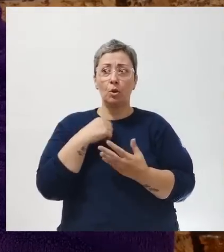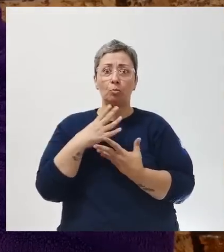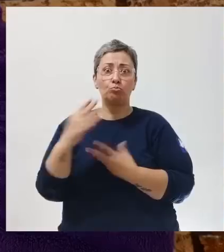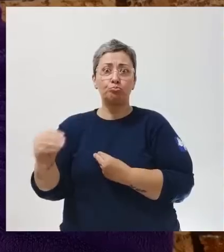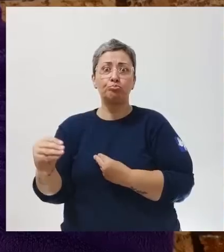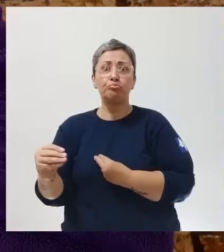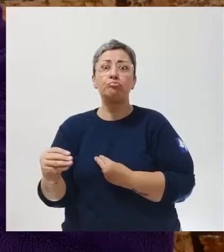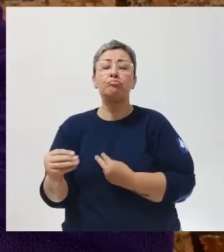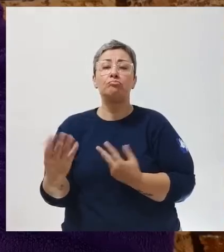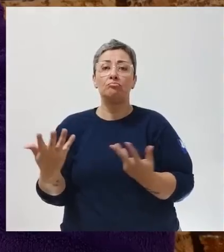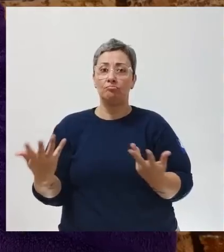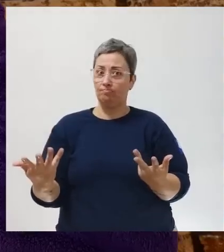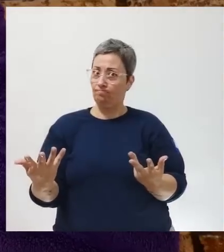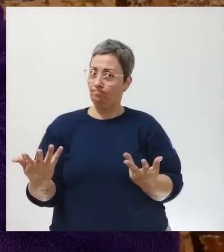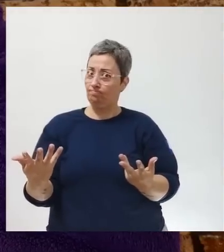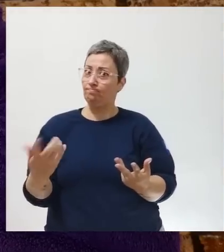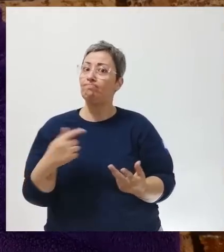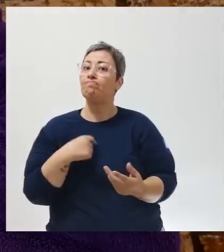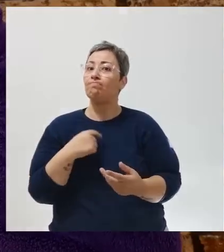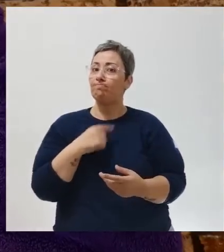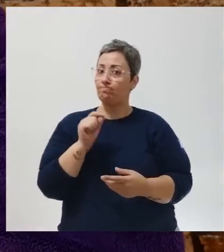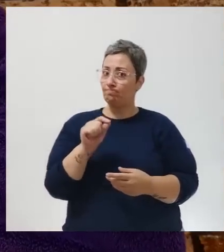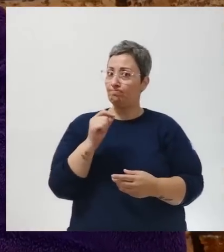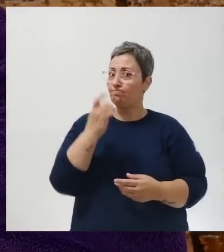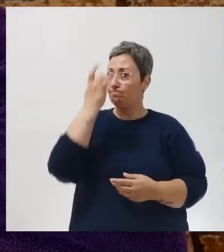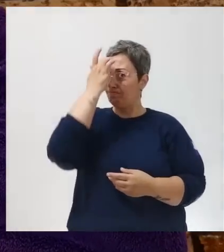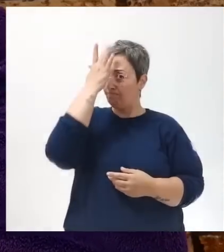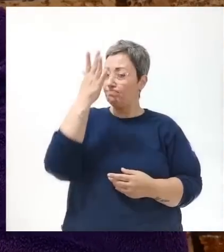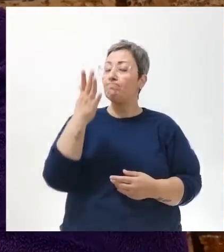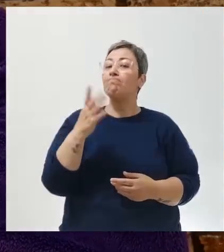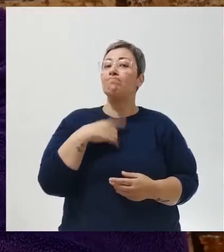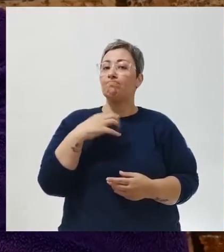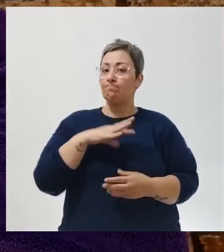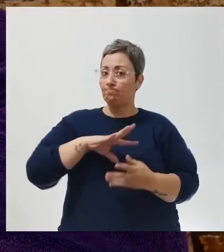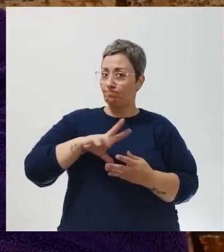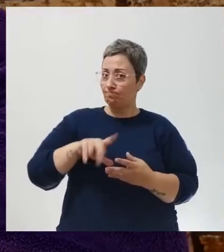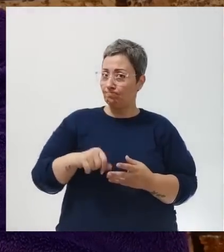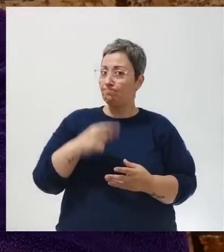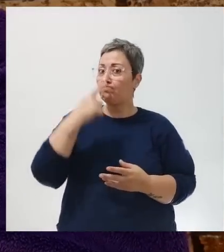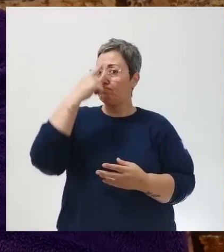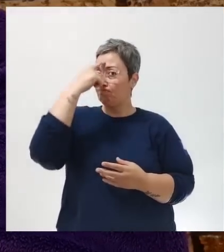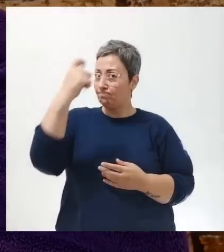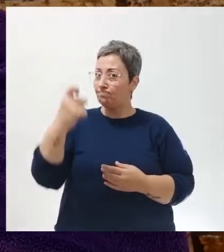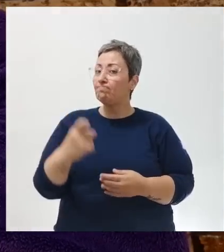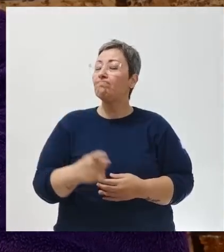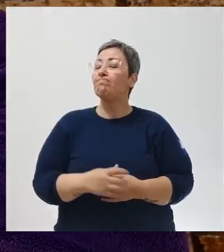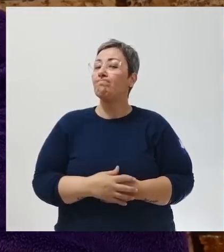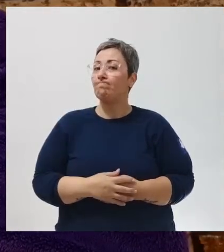e levar? É tão fácil roubar uma